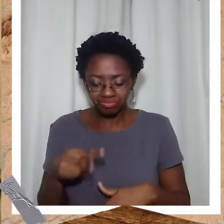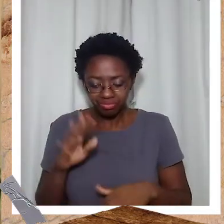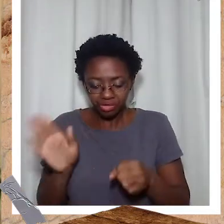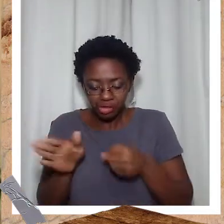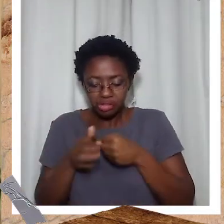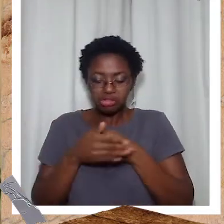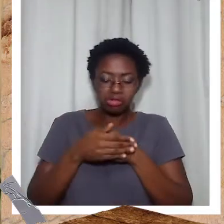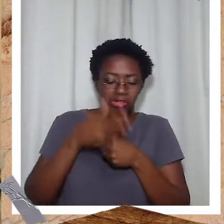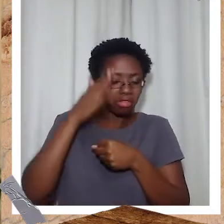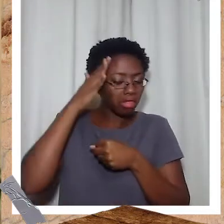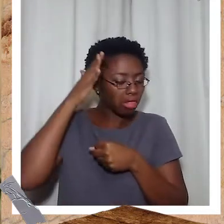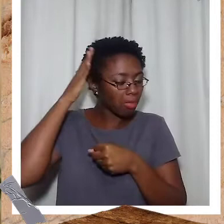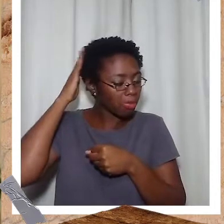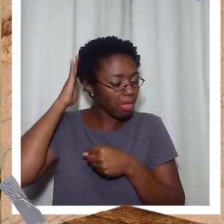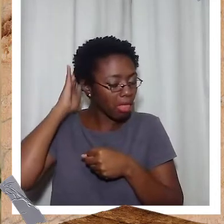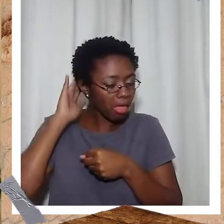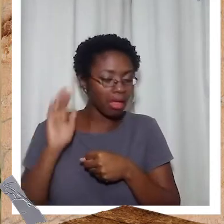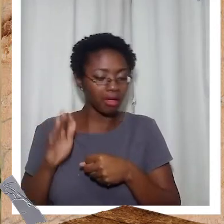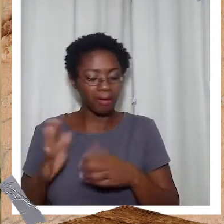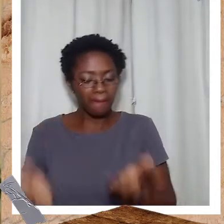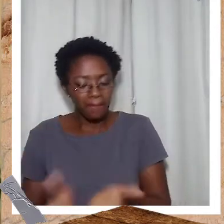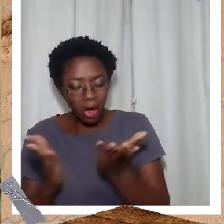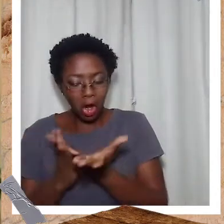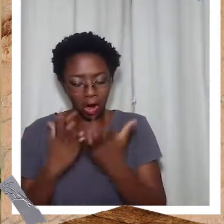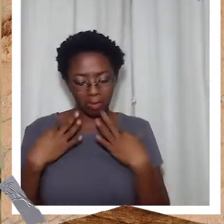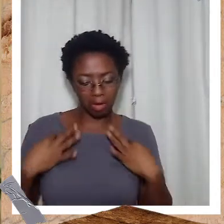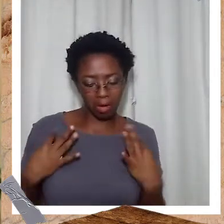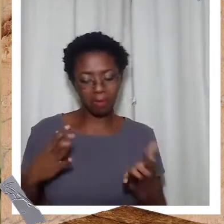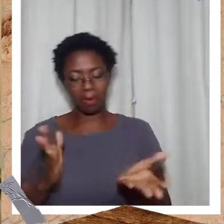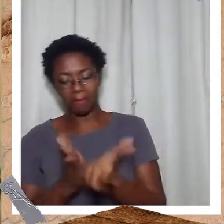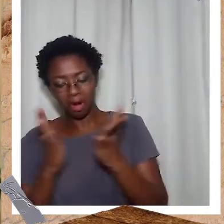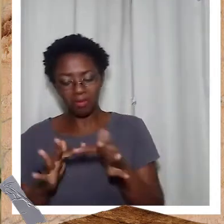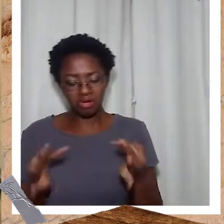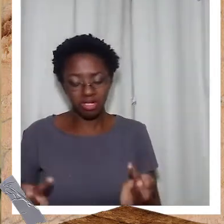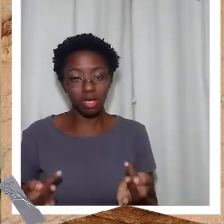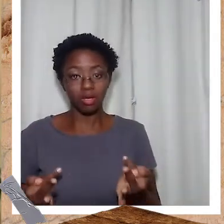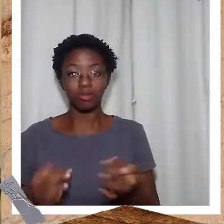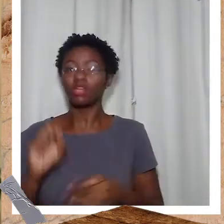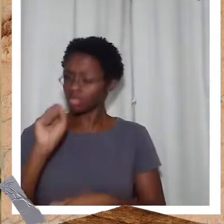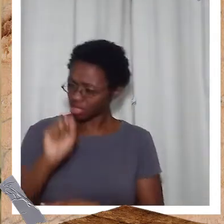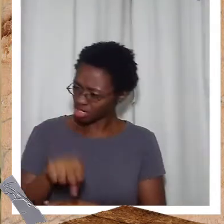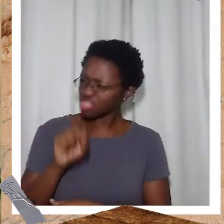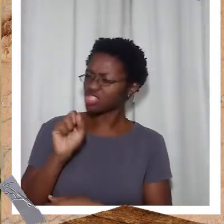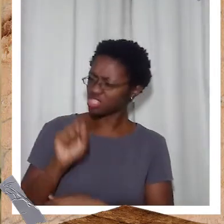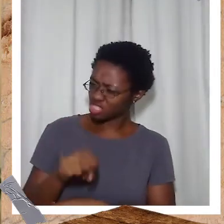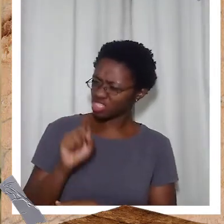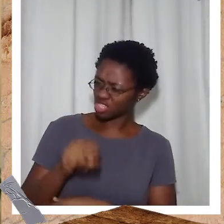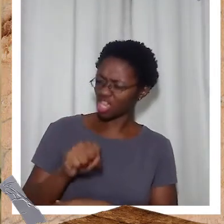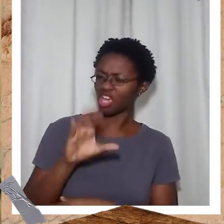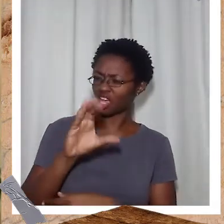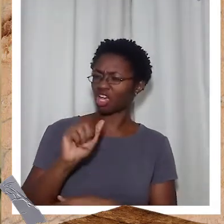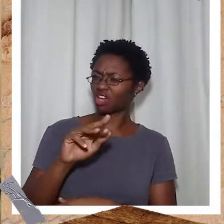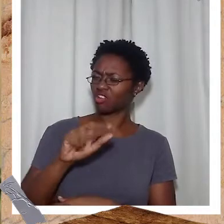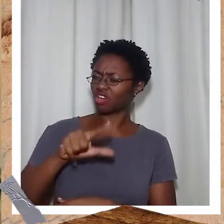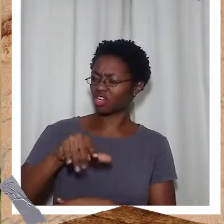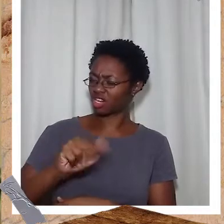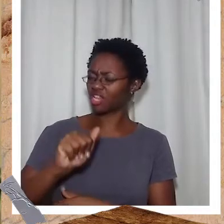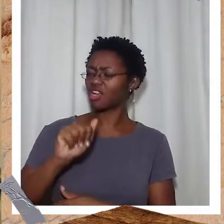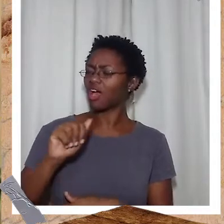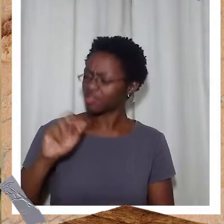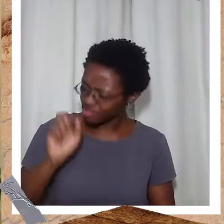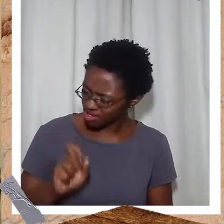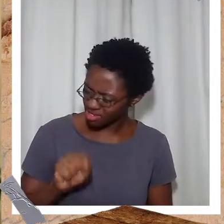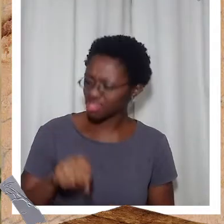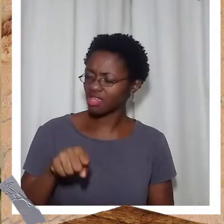cabelos crespos, o marco da pobreza, sendo que Carolina foi tudo isso e além. Então, o nosso desafio e a nossa vontade